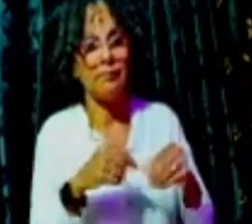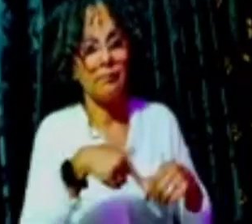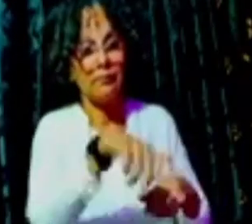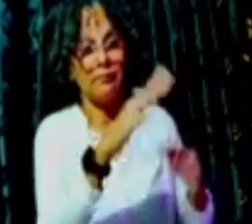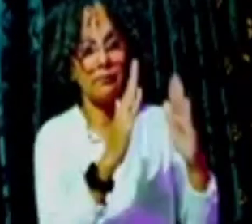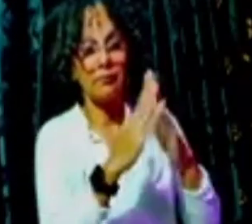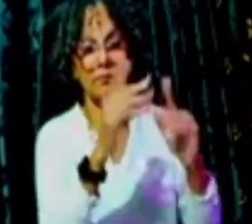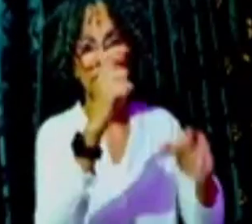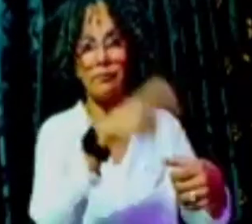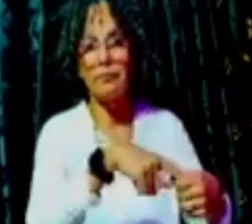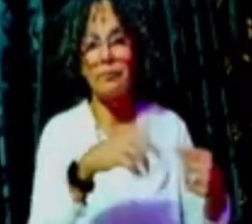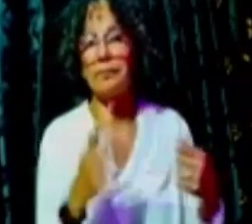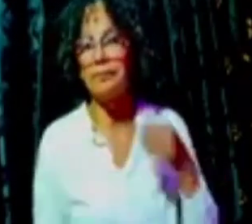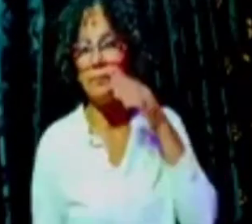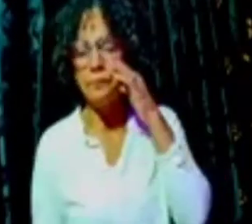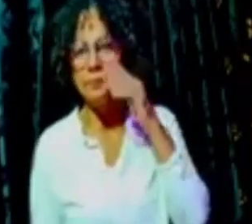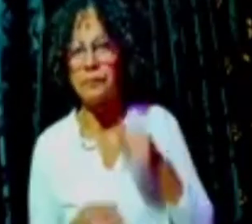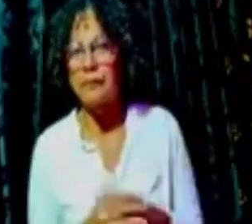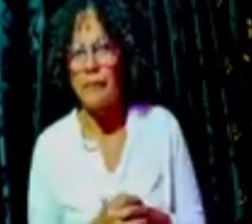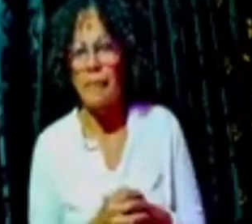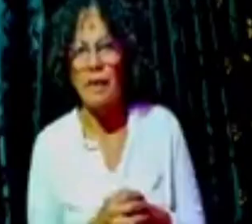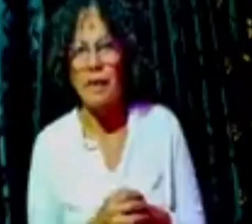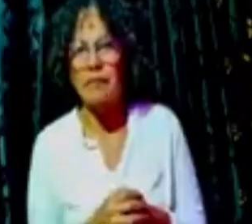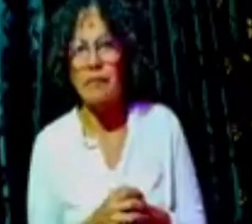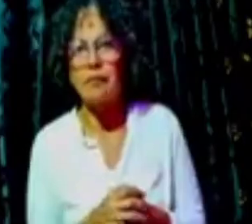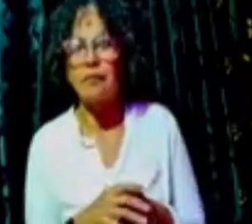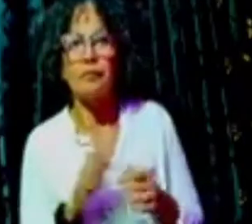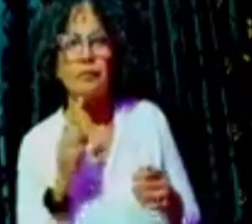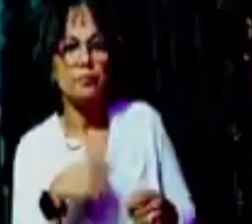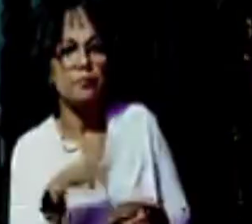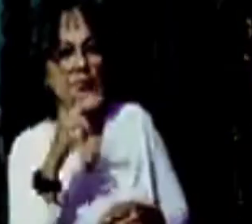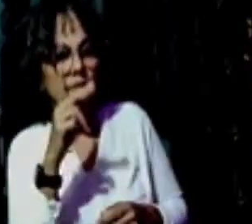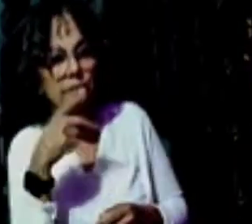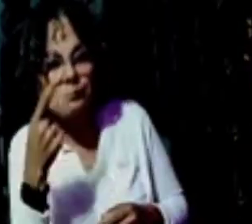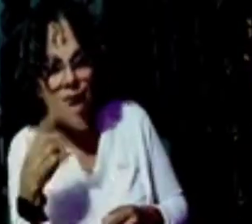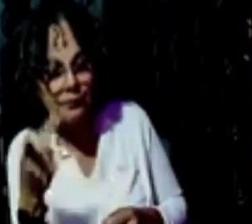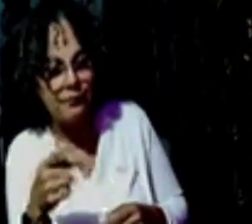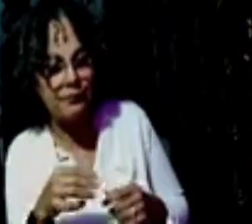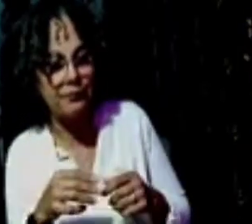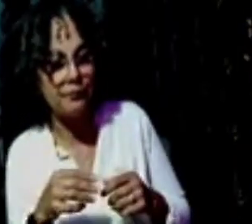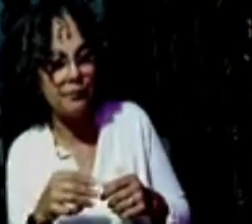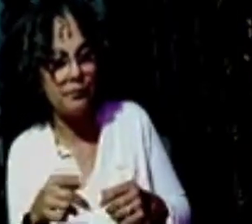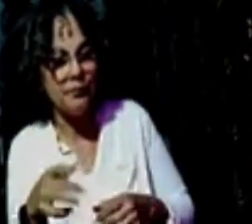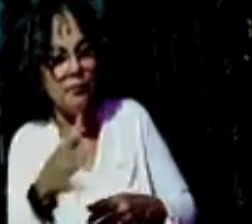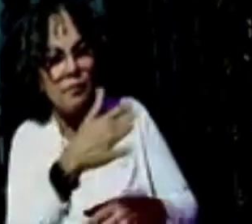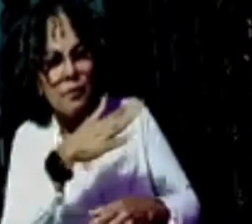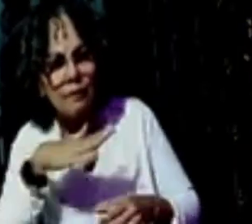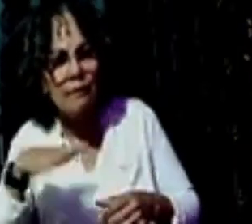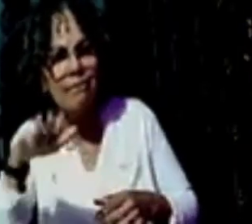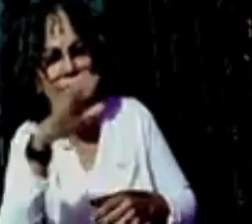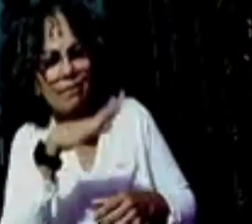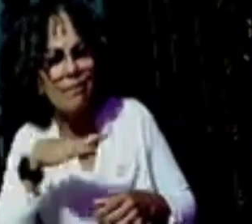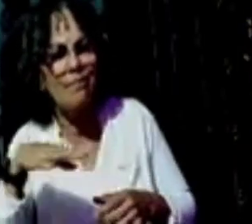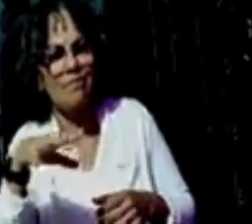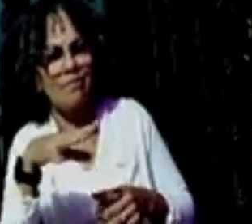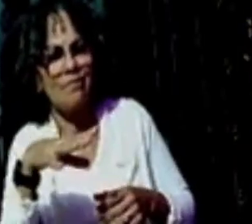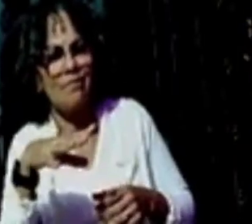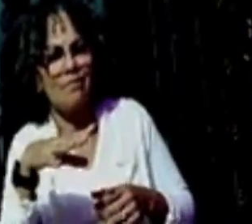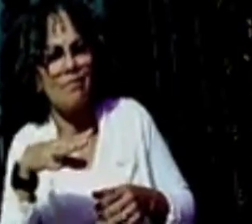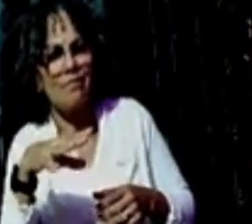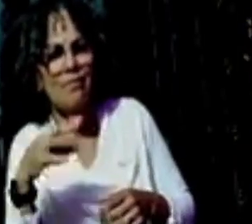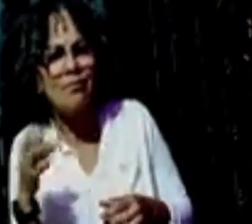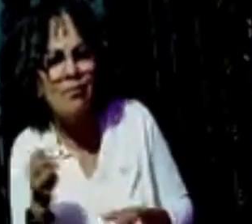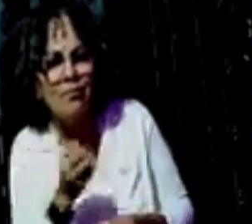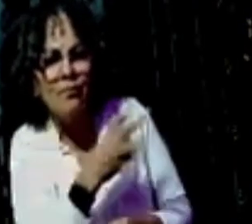né? Porque, como eu falei, né, acaba sendo um desafio. E nossa região, ela muita coisa é nova, né?